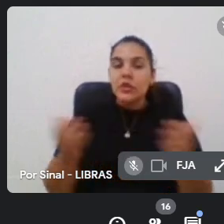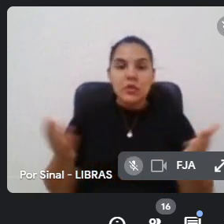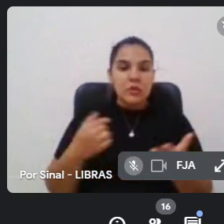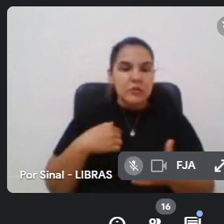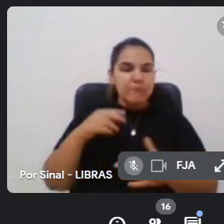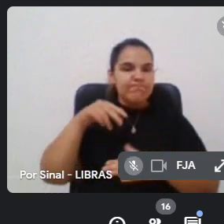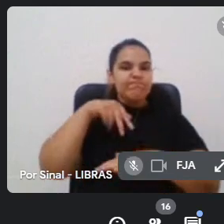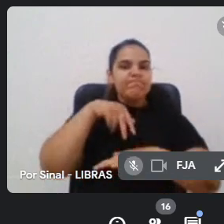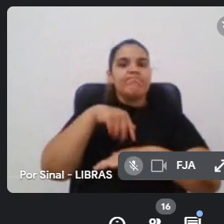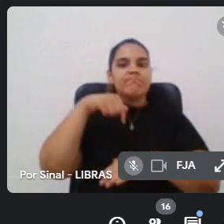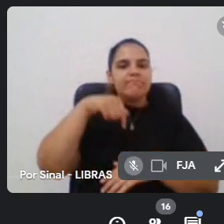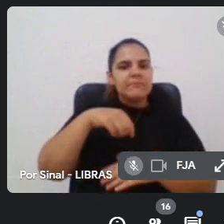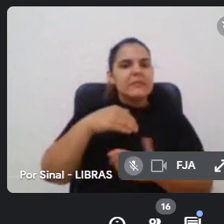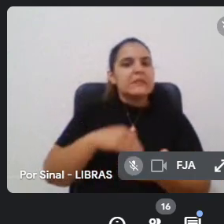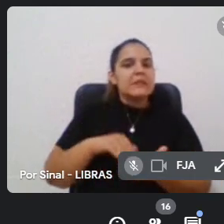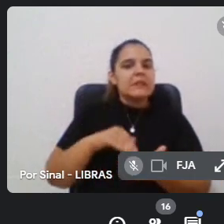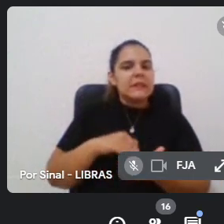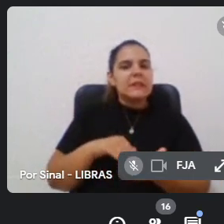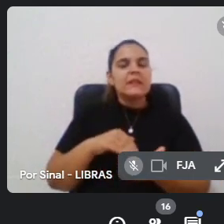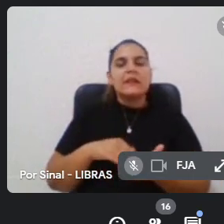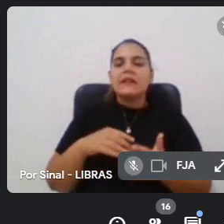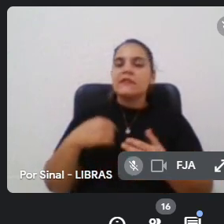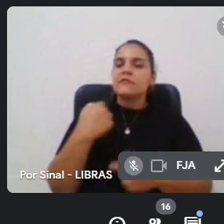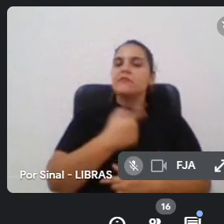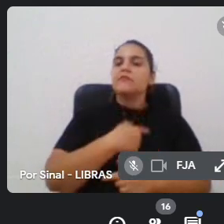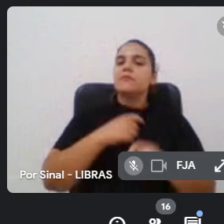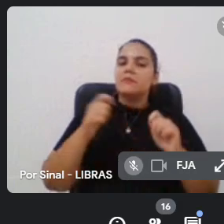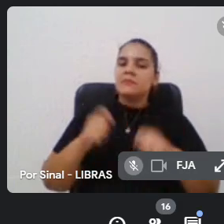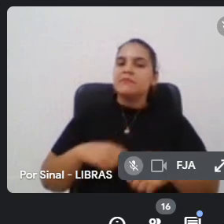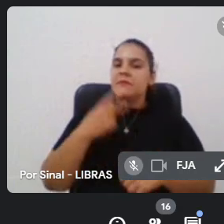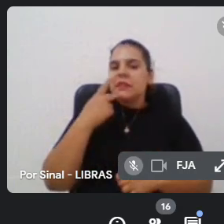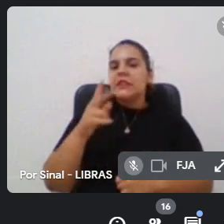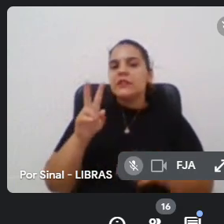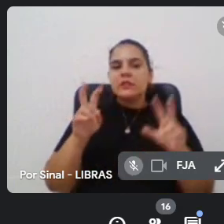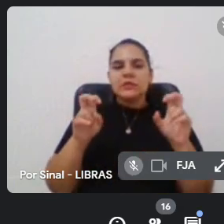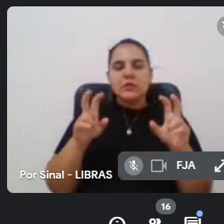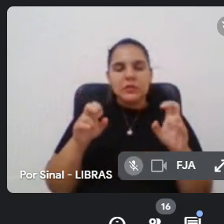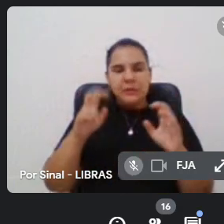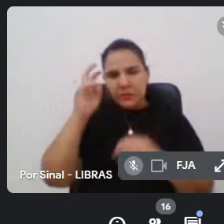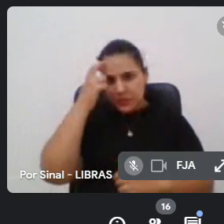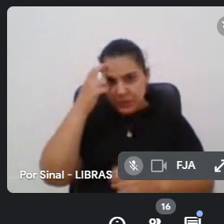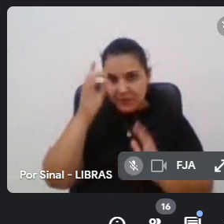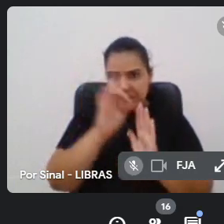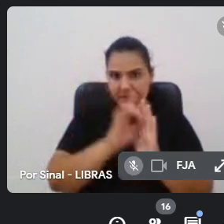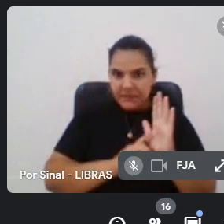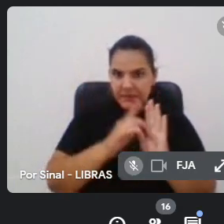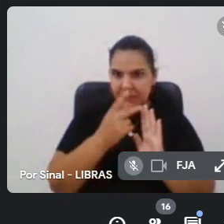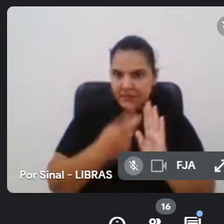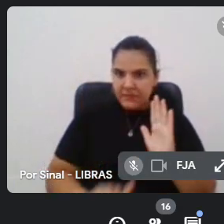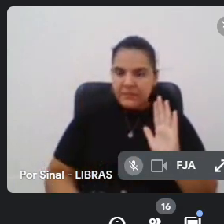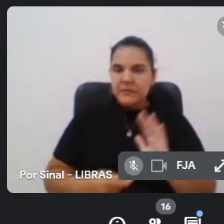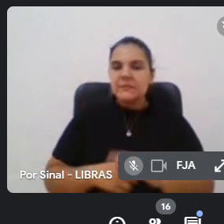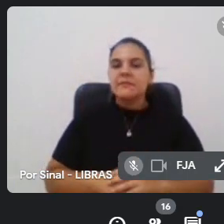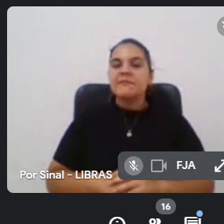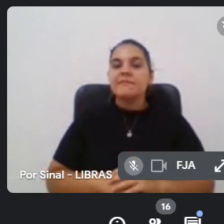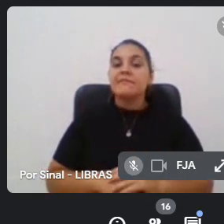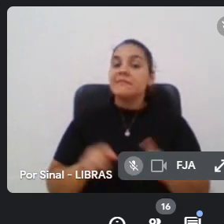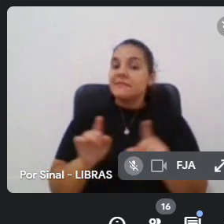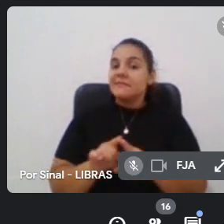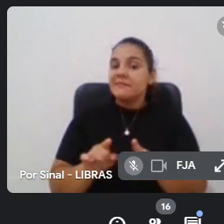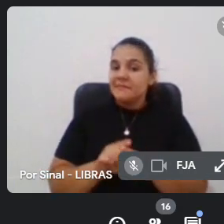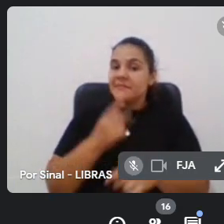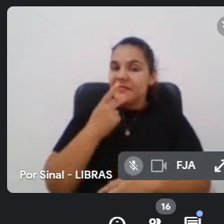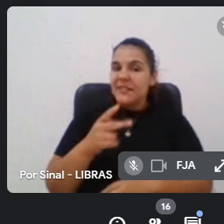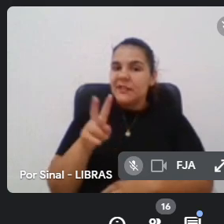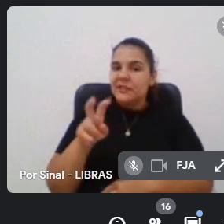direitos humanos. É muito bom você estar aqui. A Adla estava me trazendo um retrato. Como é que foi também a participação de vocês na